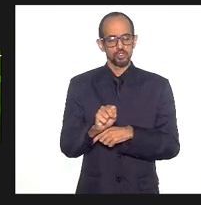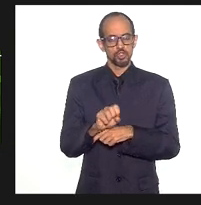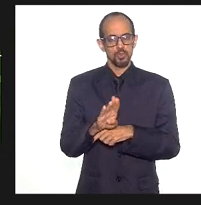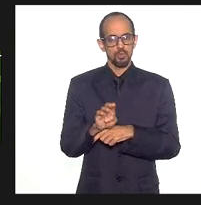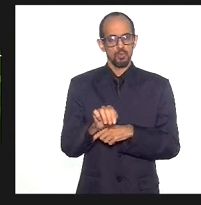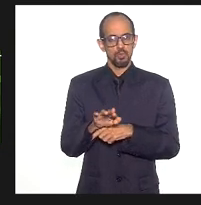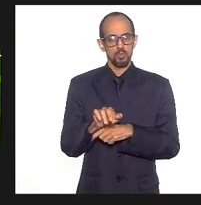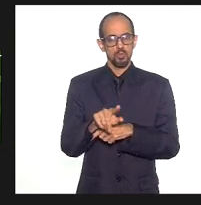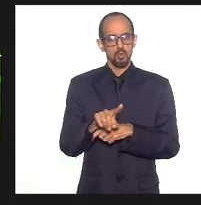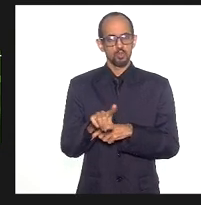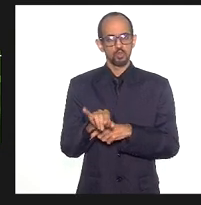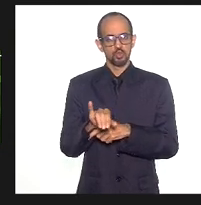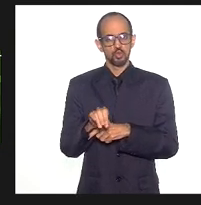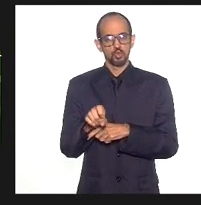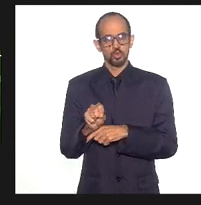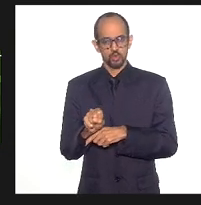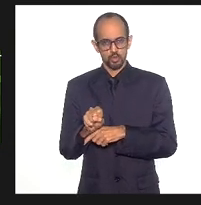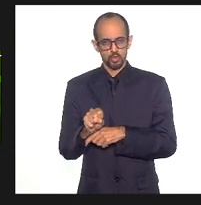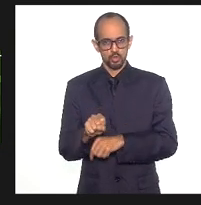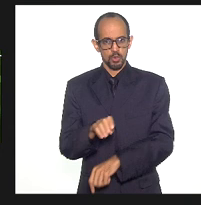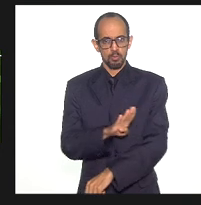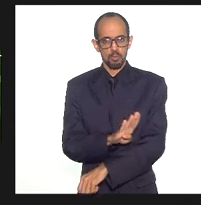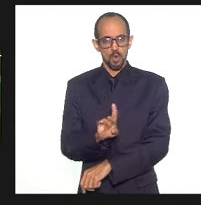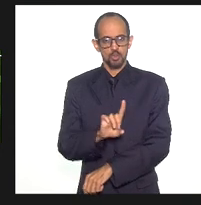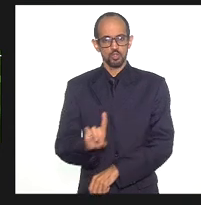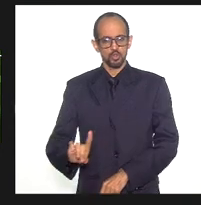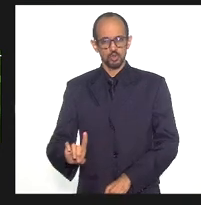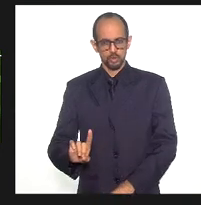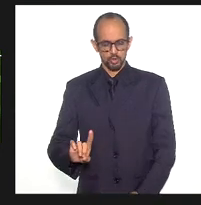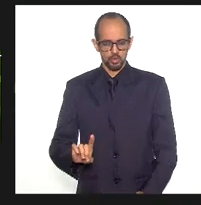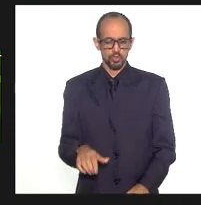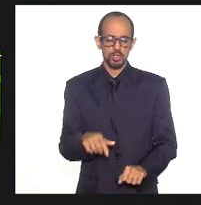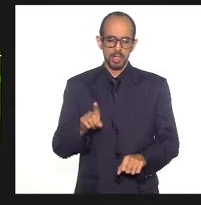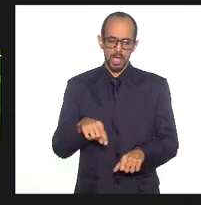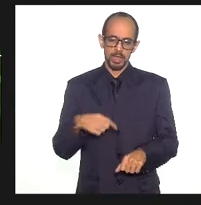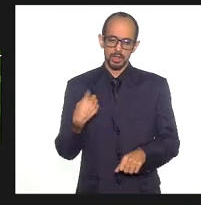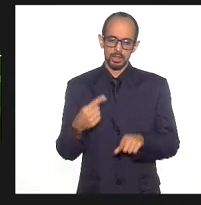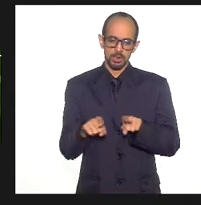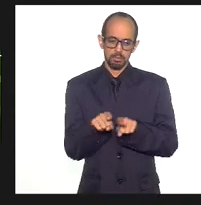de alta produtividade e que se encaixa perfeitamente na nossa estratégia.